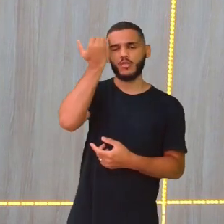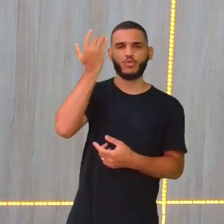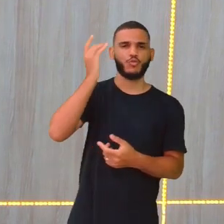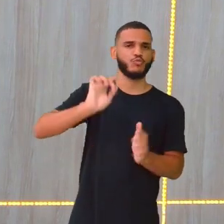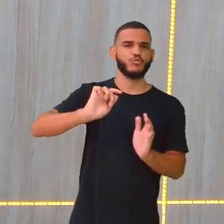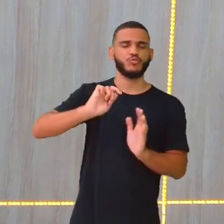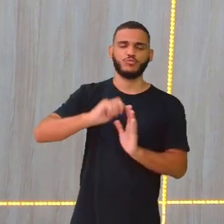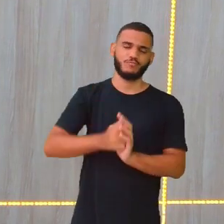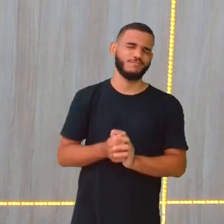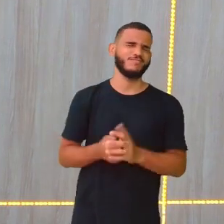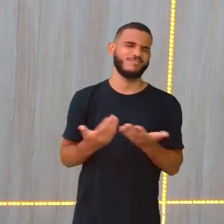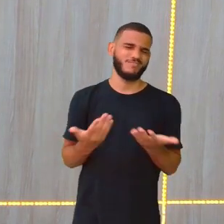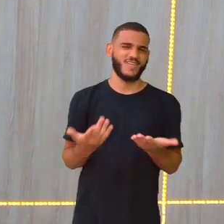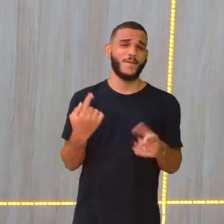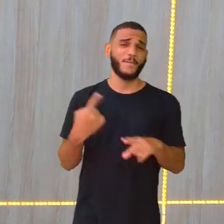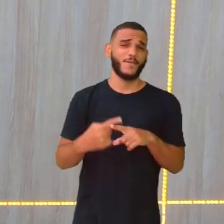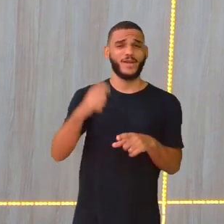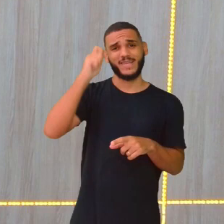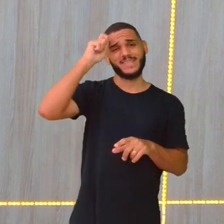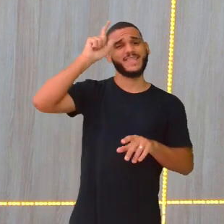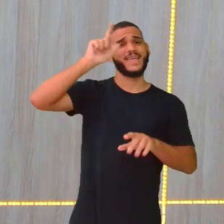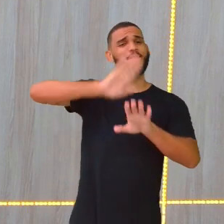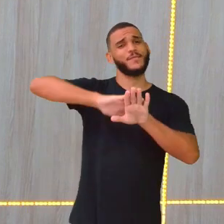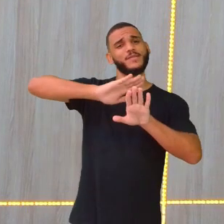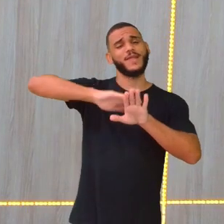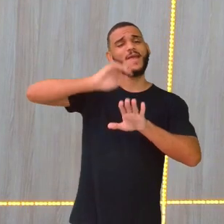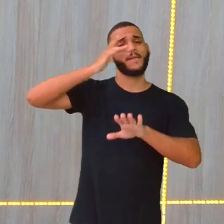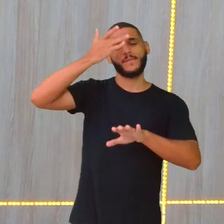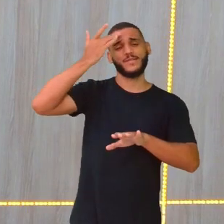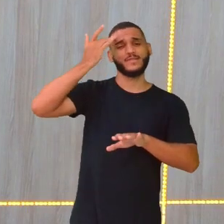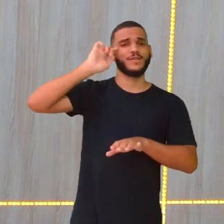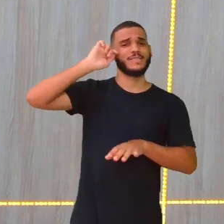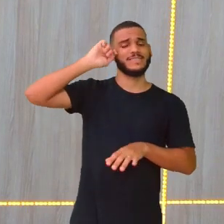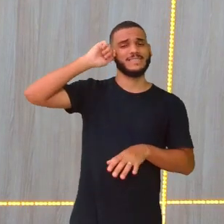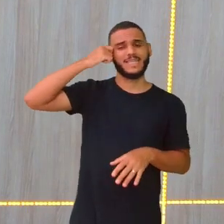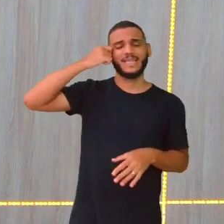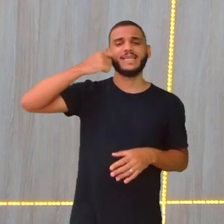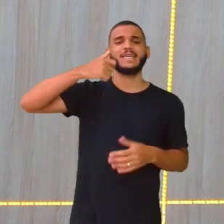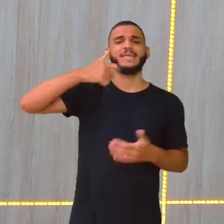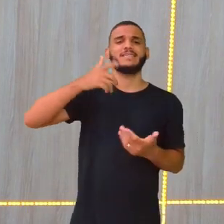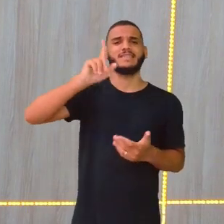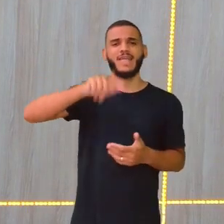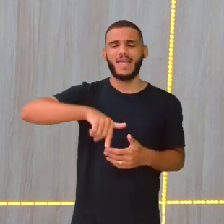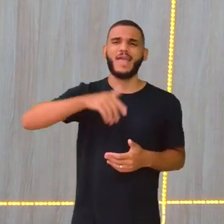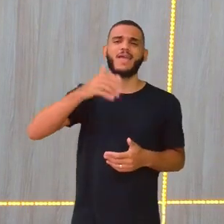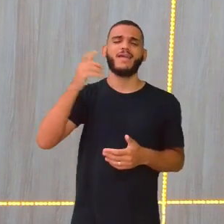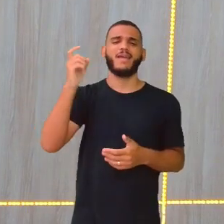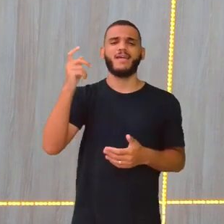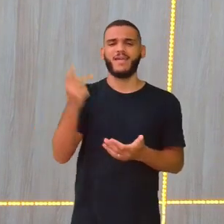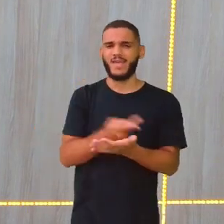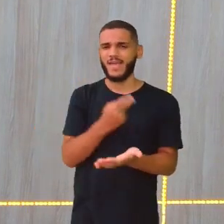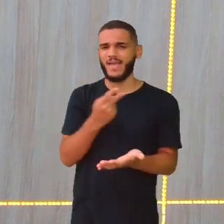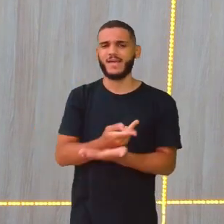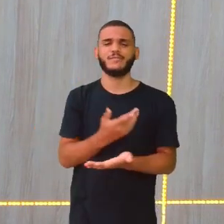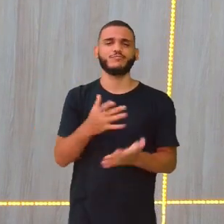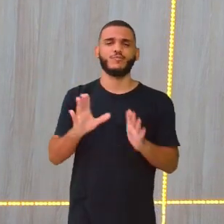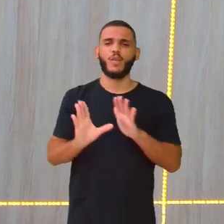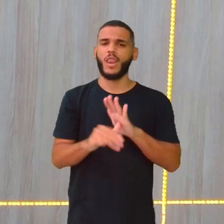dessas ideias, né, que você tem de pessoas negras como marginais, como perigosas, como